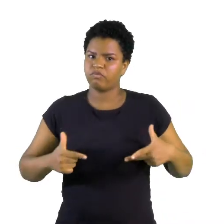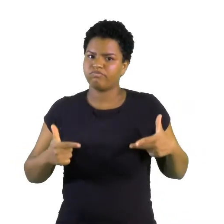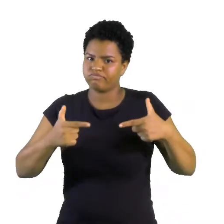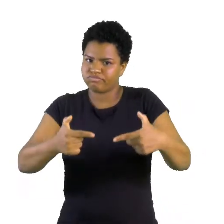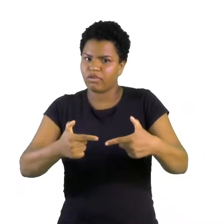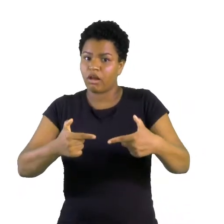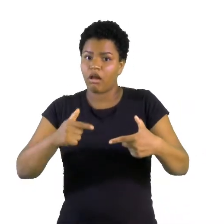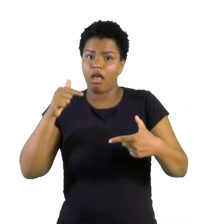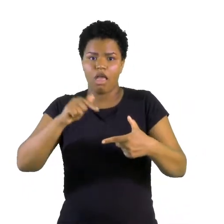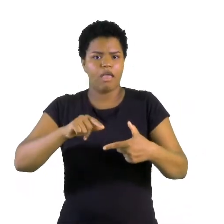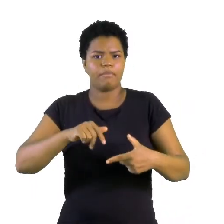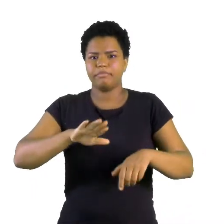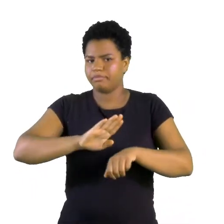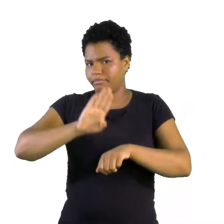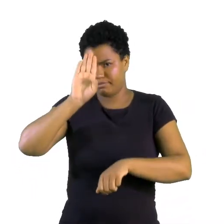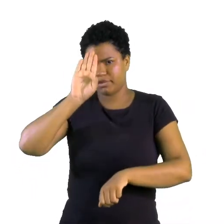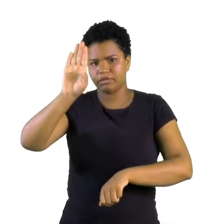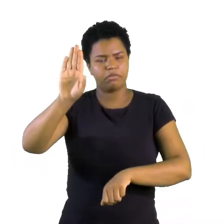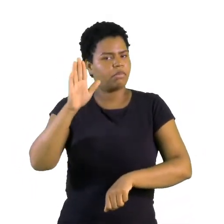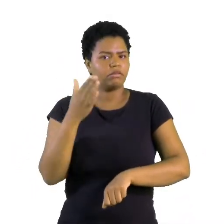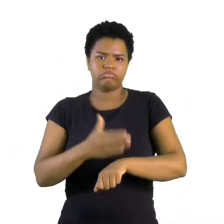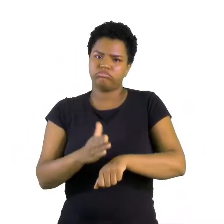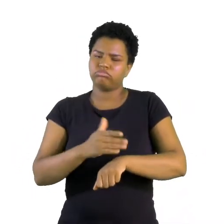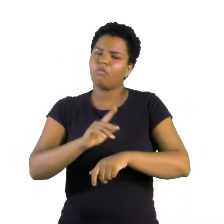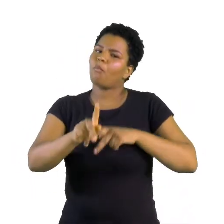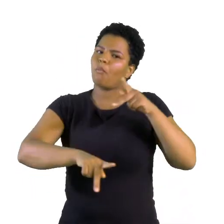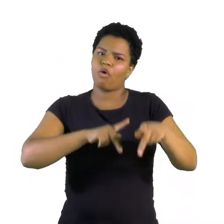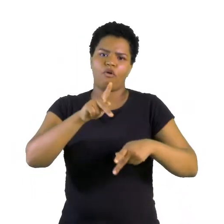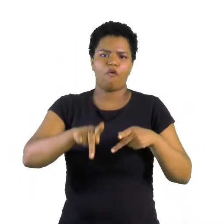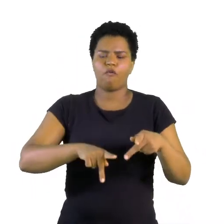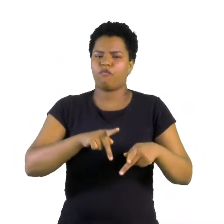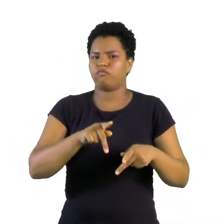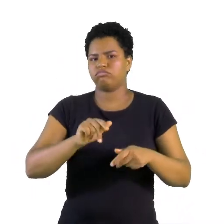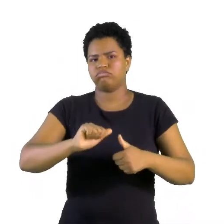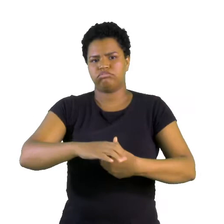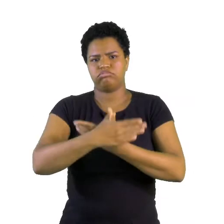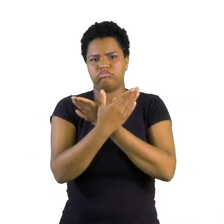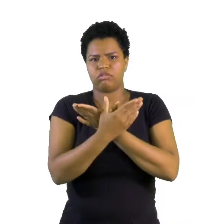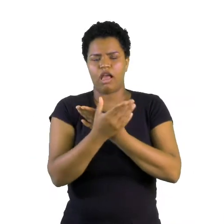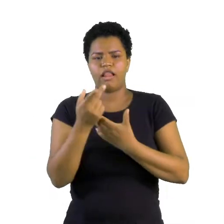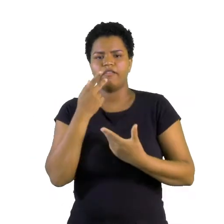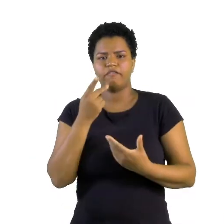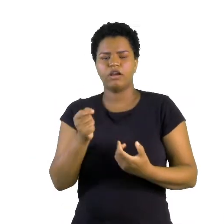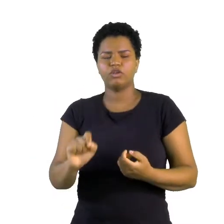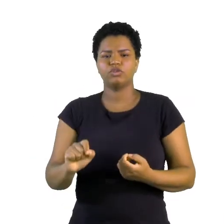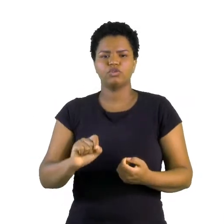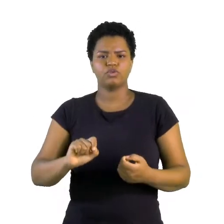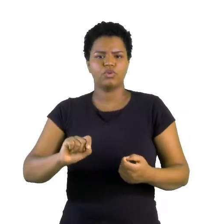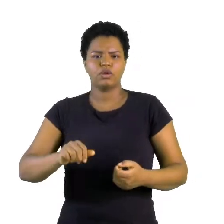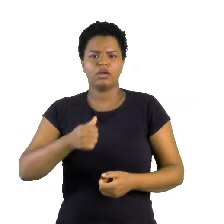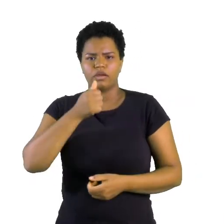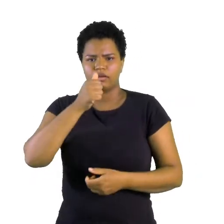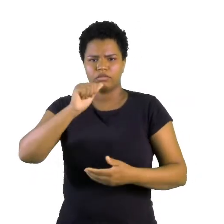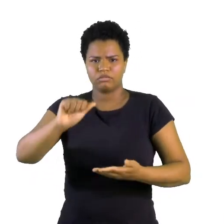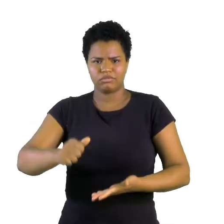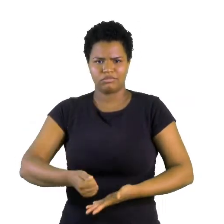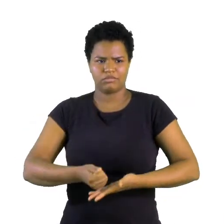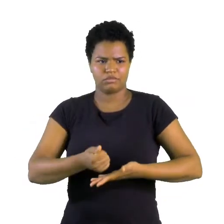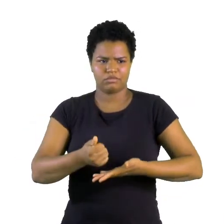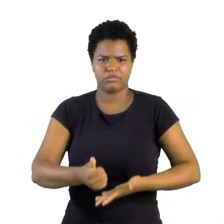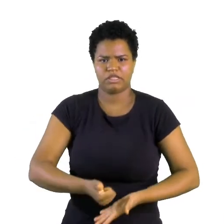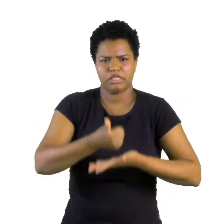uma das principais atividades dos povos astecas, Eles utilizavam a guerra para fazer seus sacrifícios humanos. Então a guerra tinha